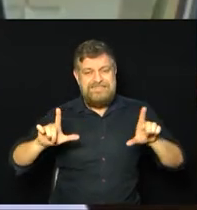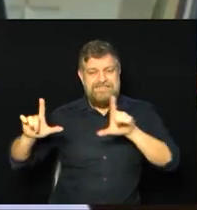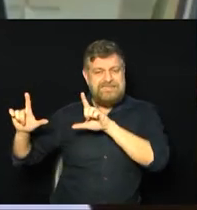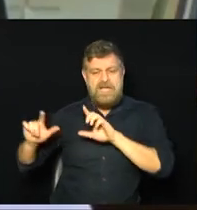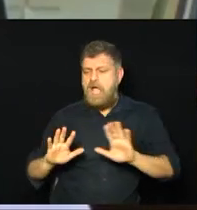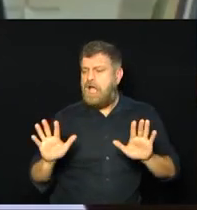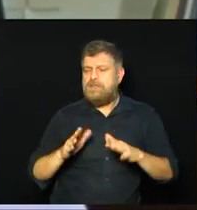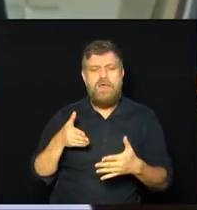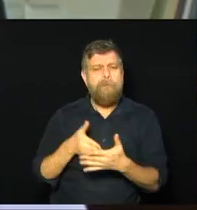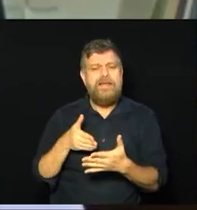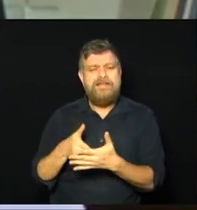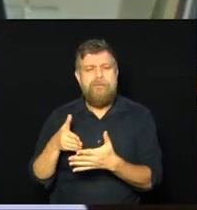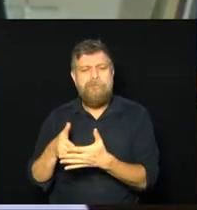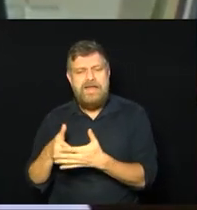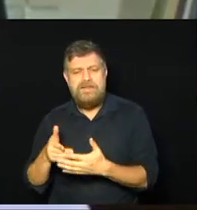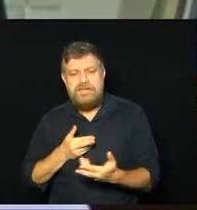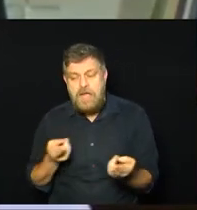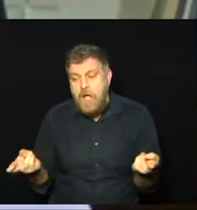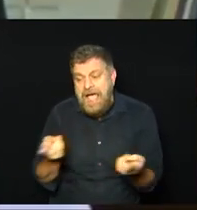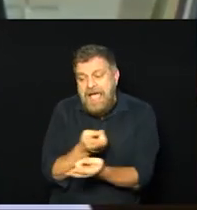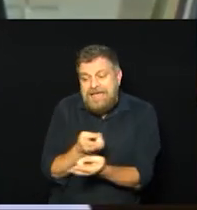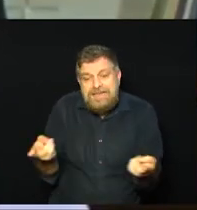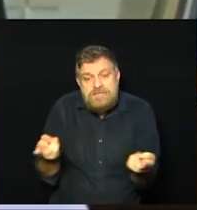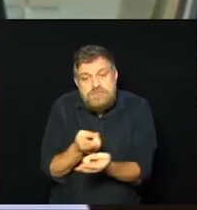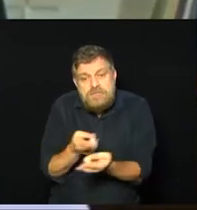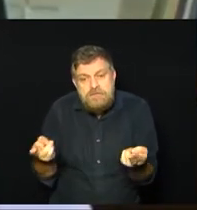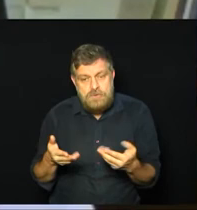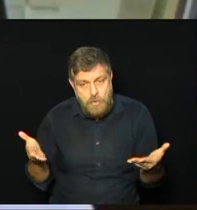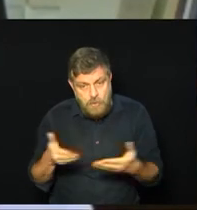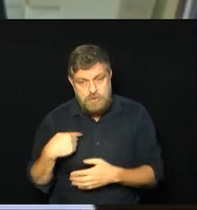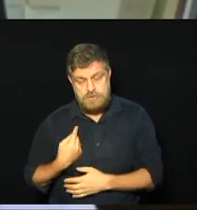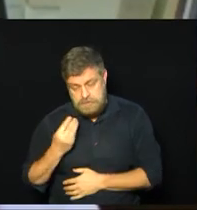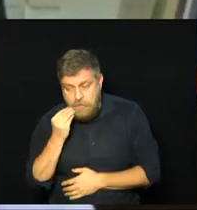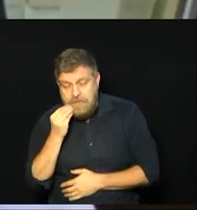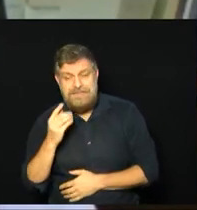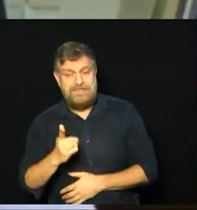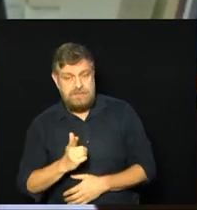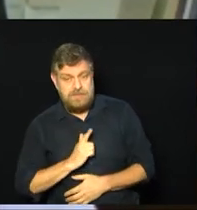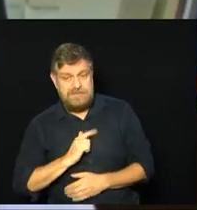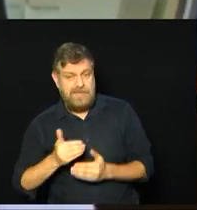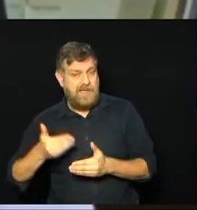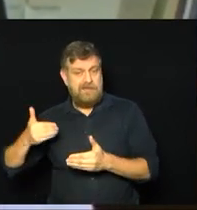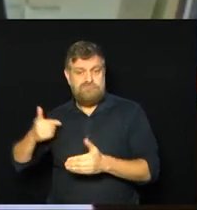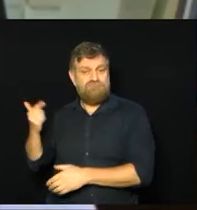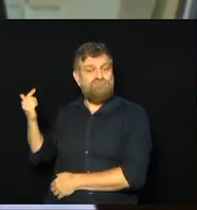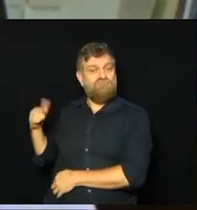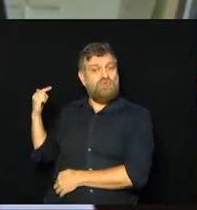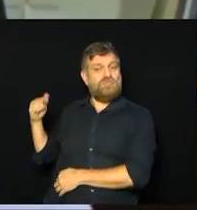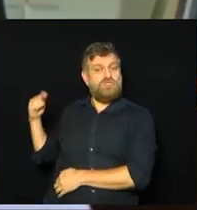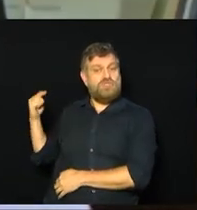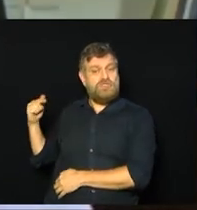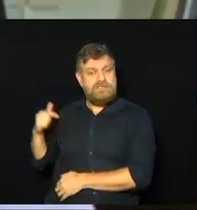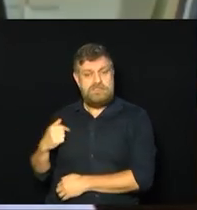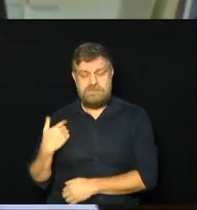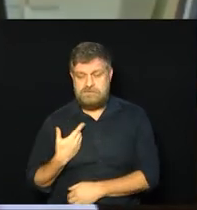que interfira esses relacionamentos. A gente tem hoje oportunidades que antes talvez a gente não tinha, de